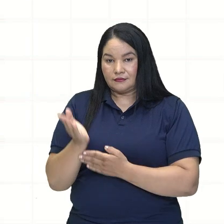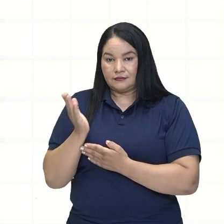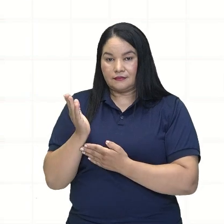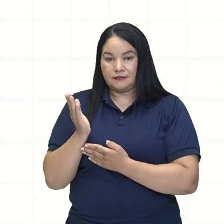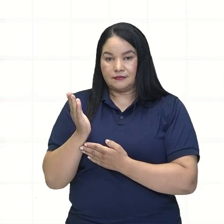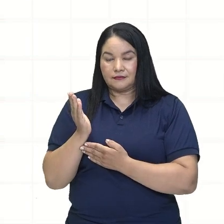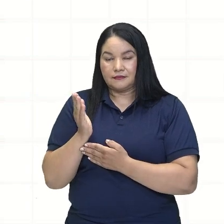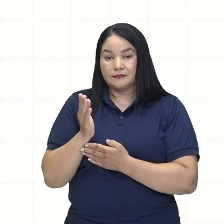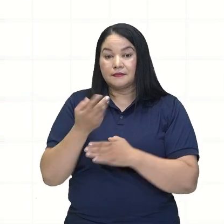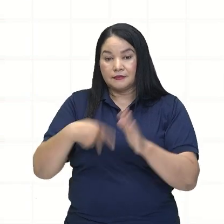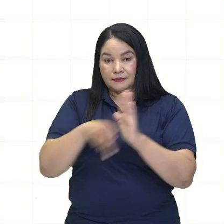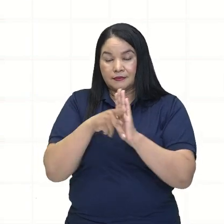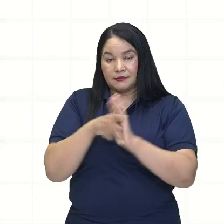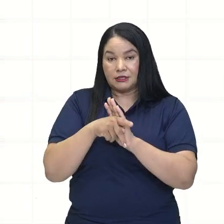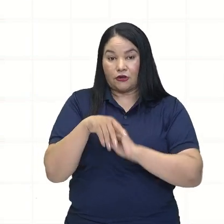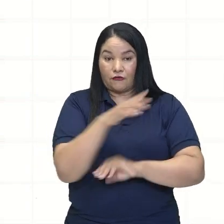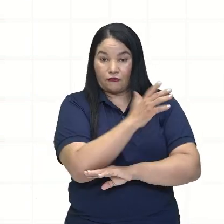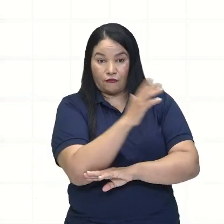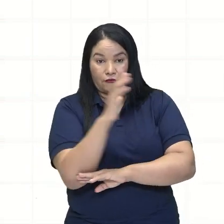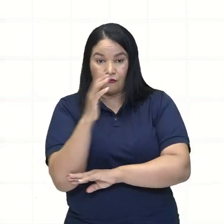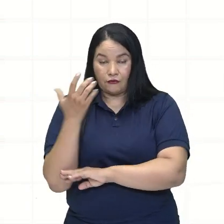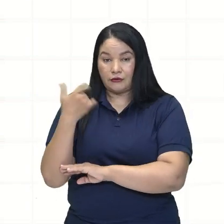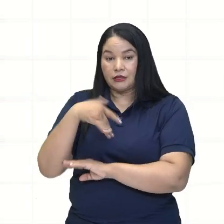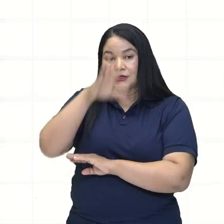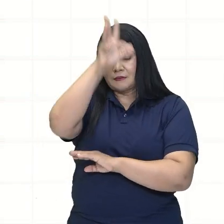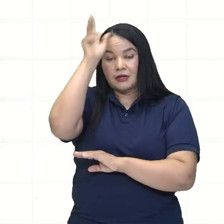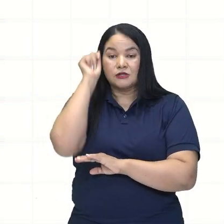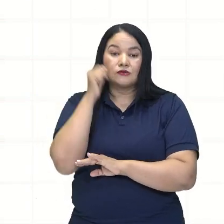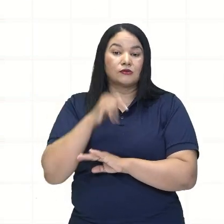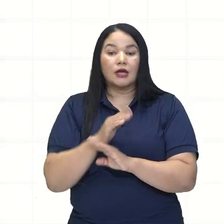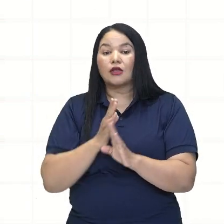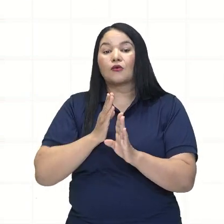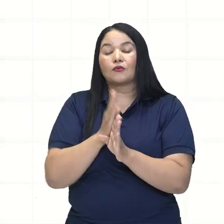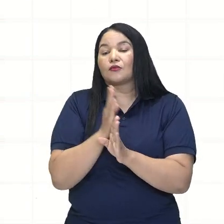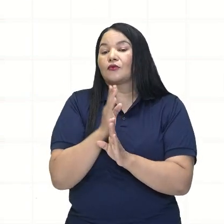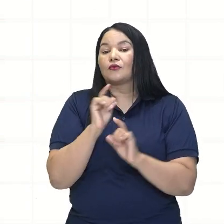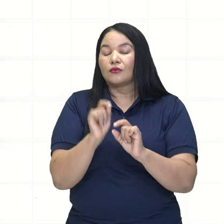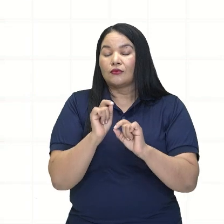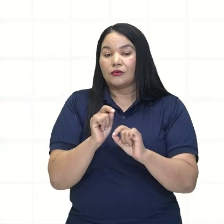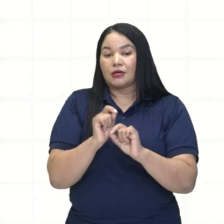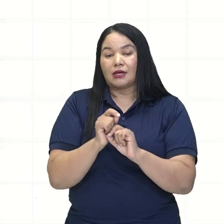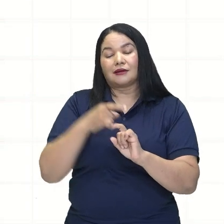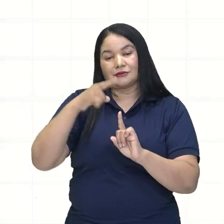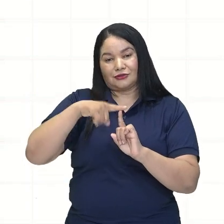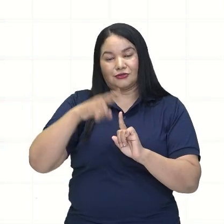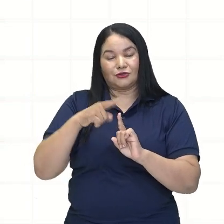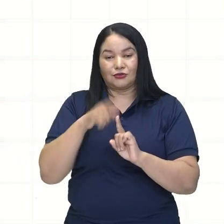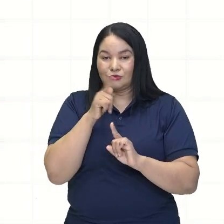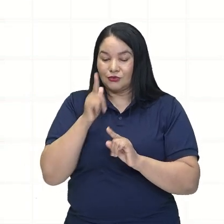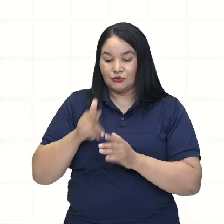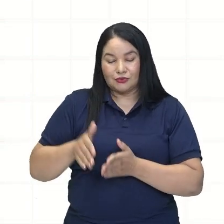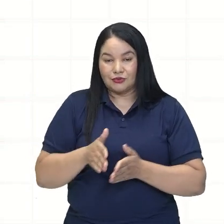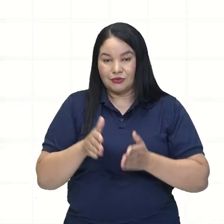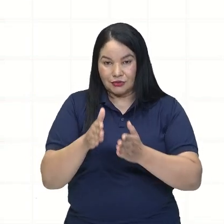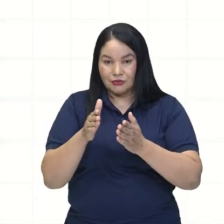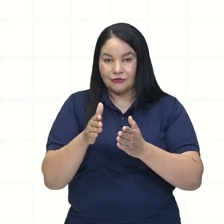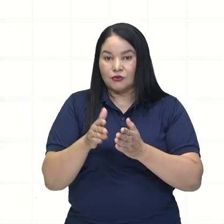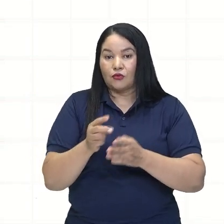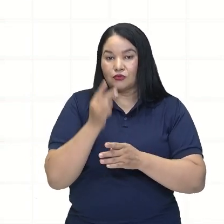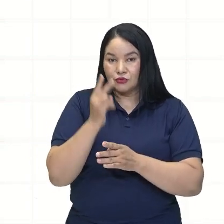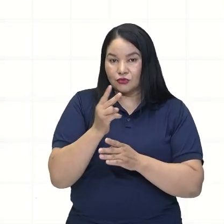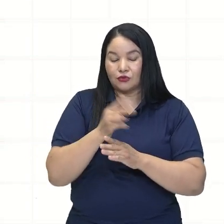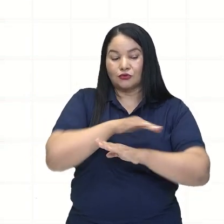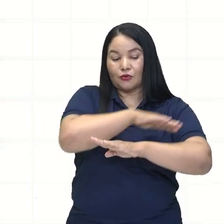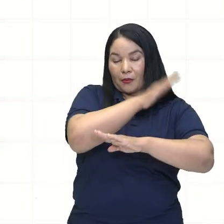floresta amazônica, onde nós vamos encontrar esses tipos de rios. Rios de planaltos e os